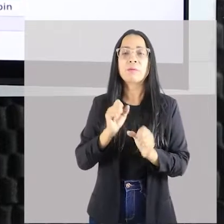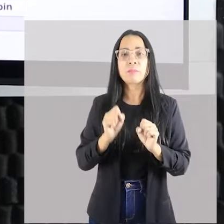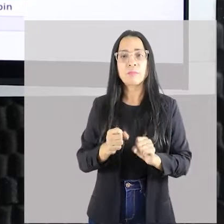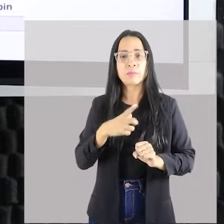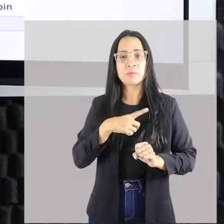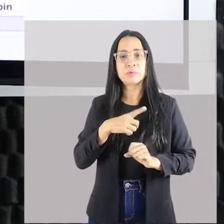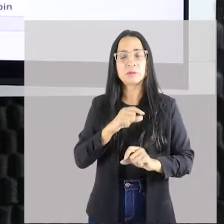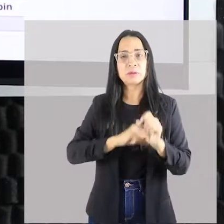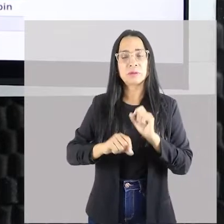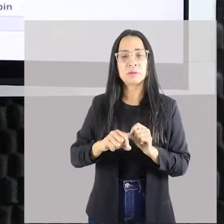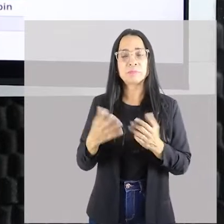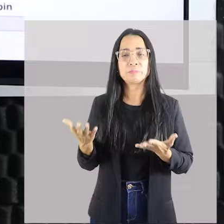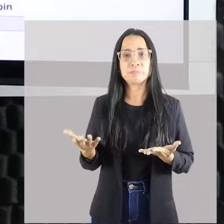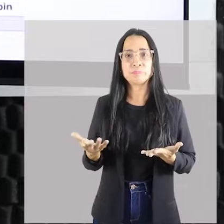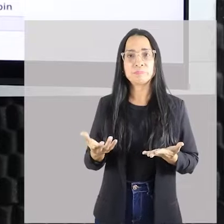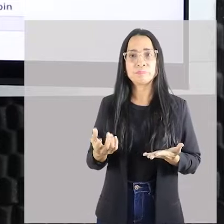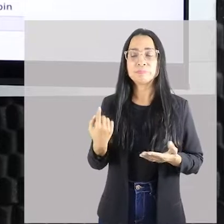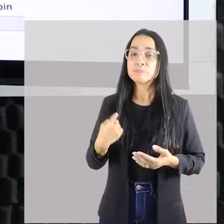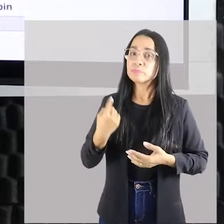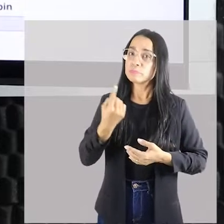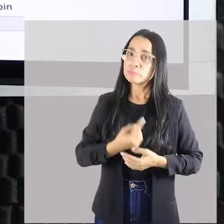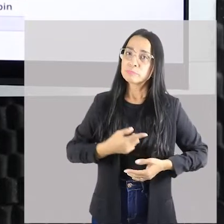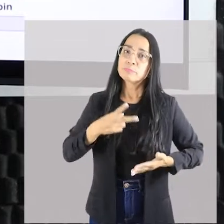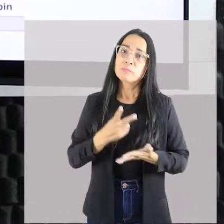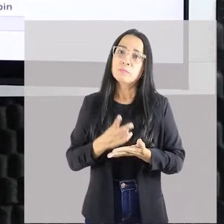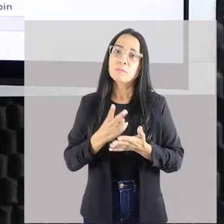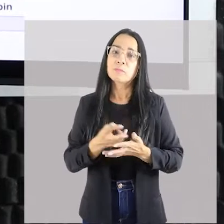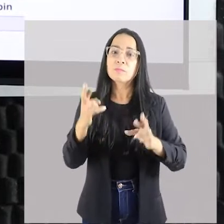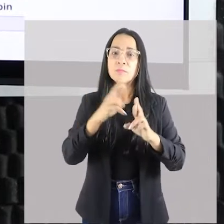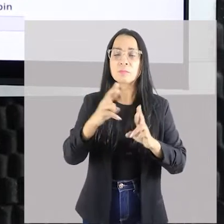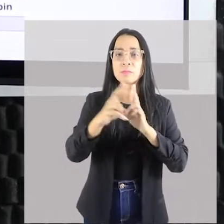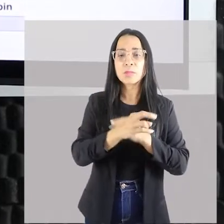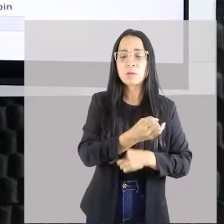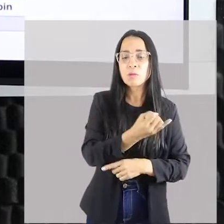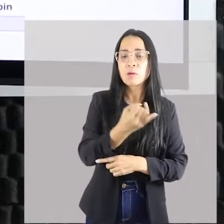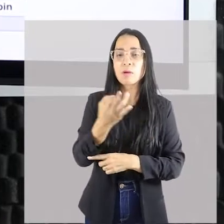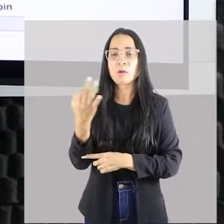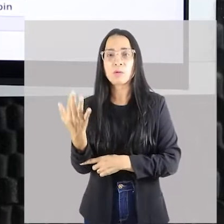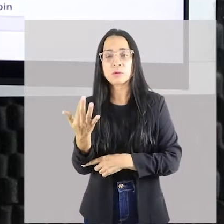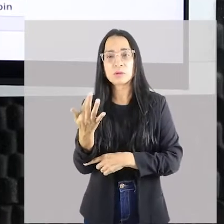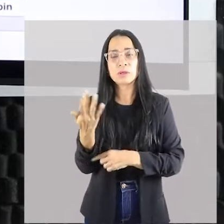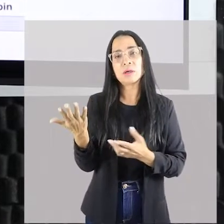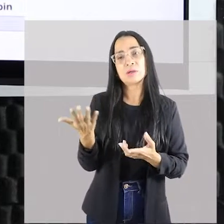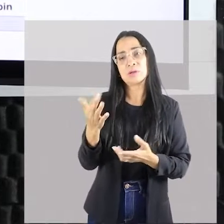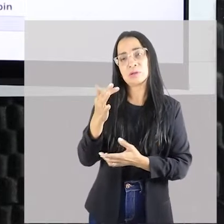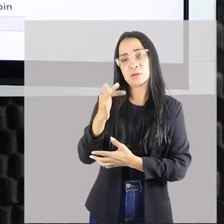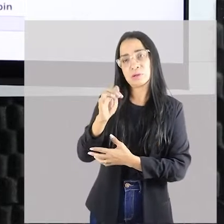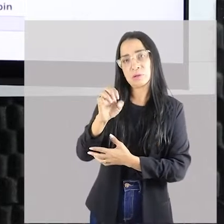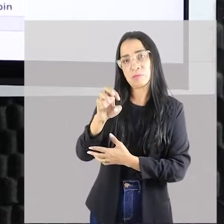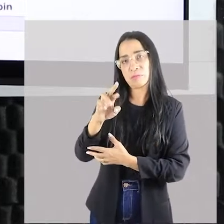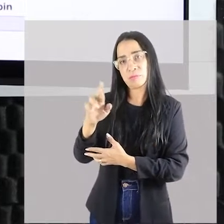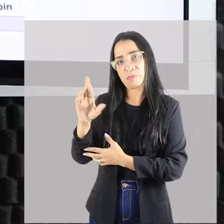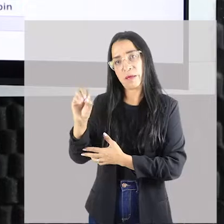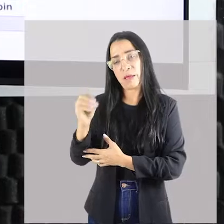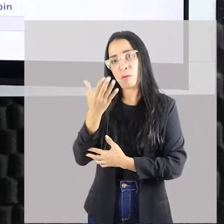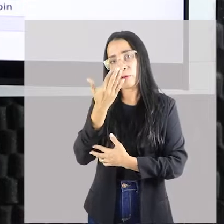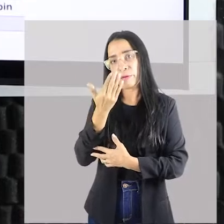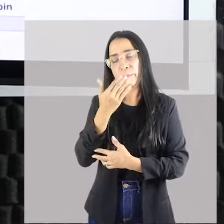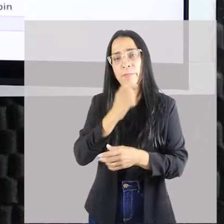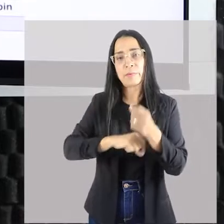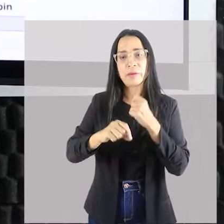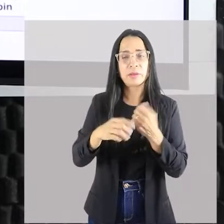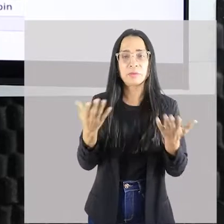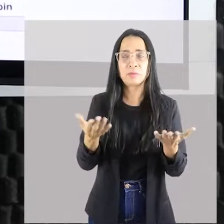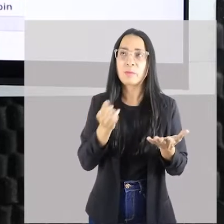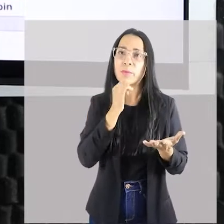o seguinte: a gente sempre relaciona a anemia com a quantidade de ferro que a gente consome, né? Então, não tô